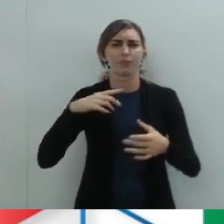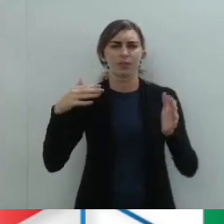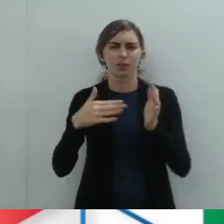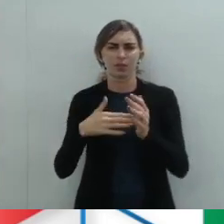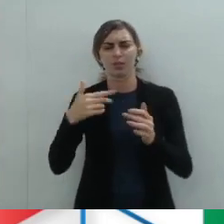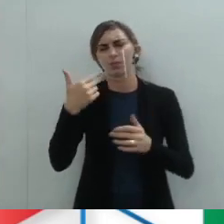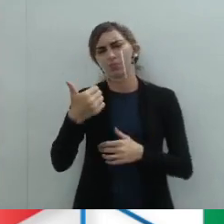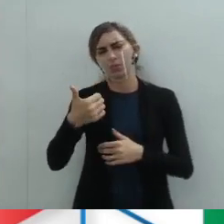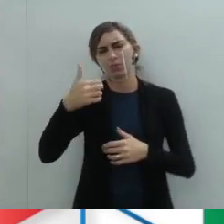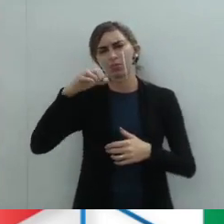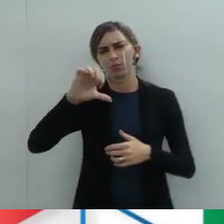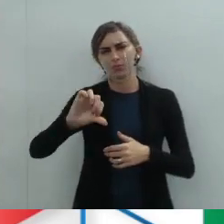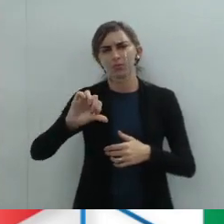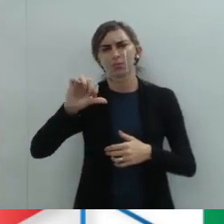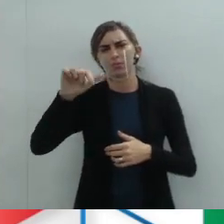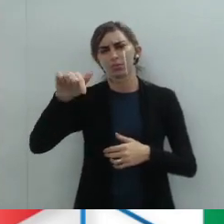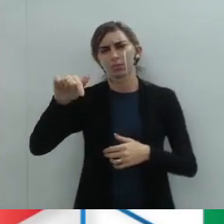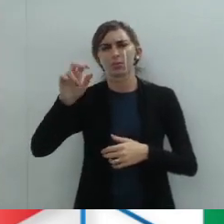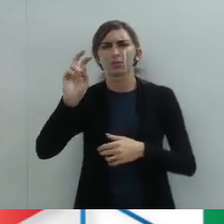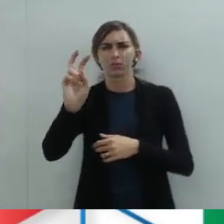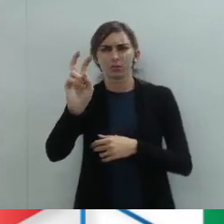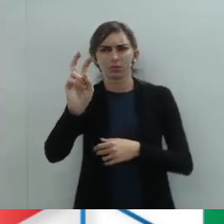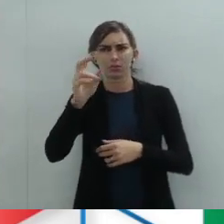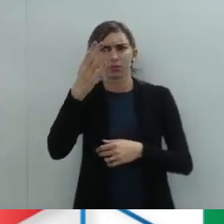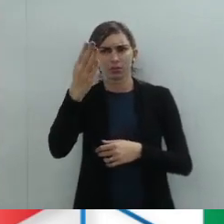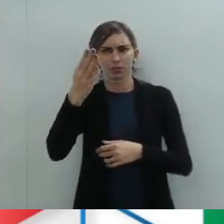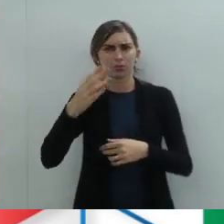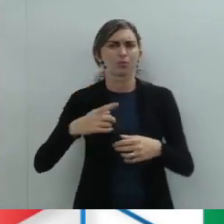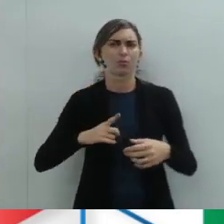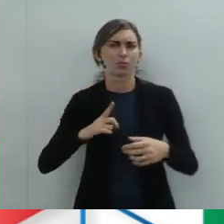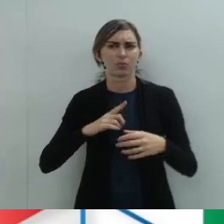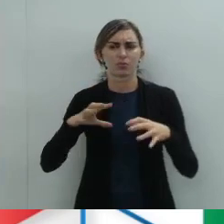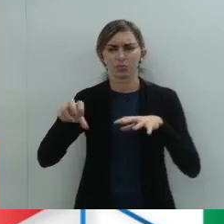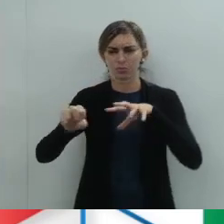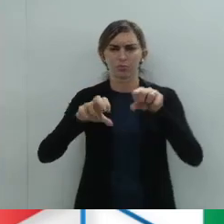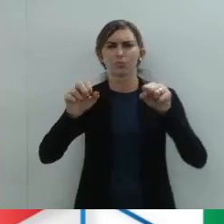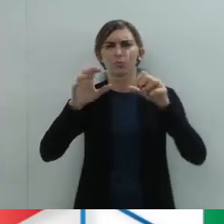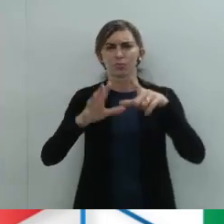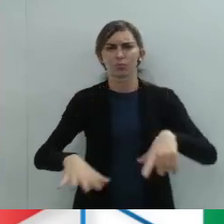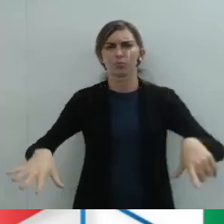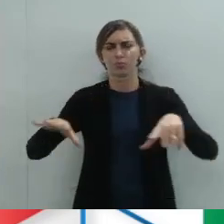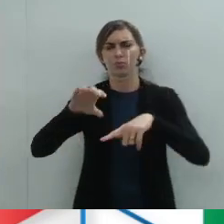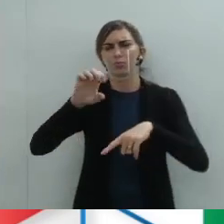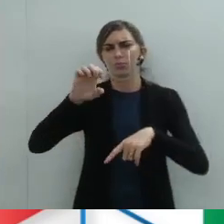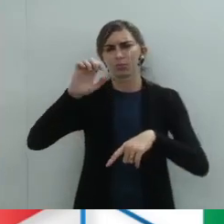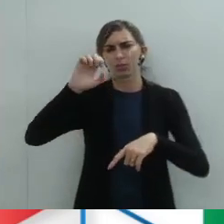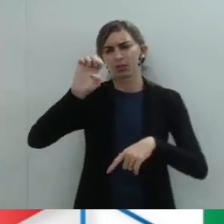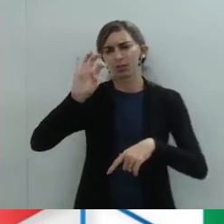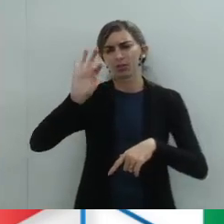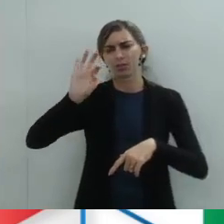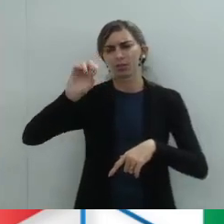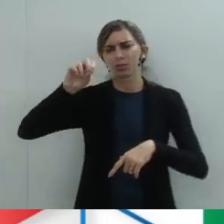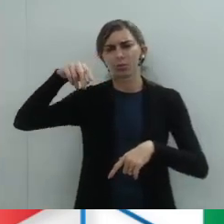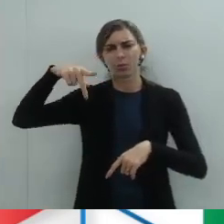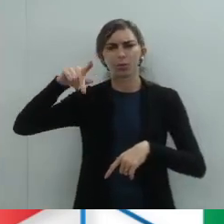até 1975. Ocupou os territórios da Etiópia né, e de Eritreita, conhecido também